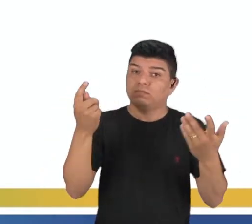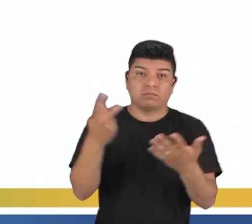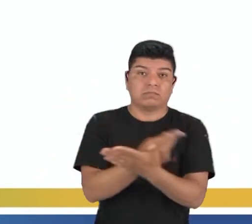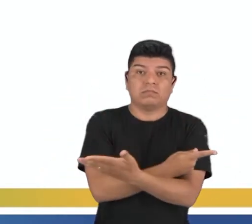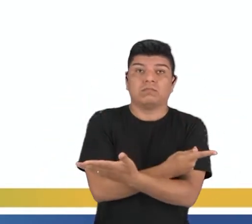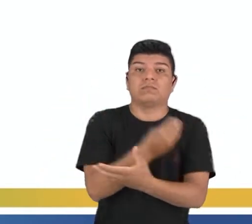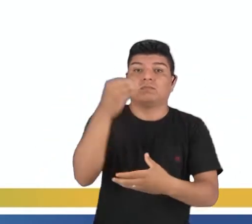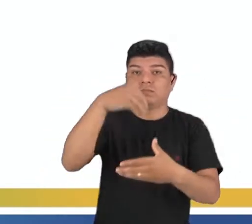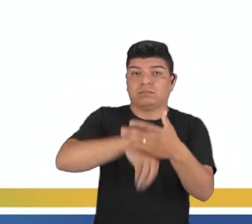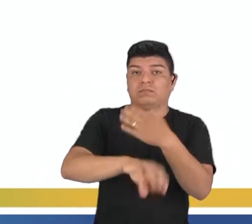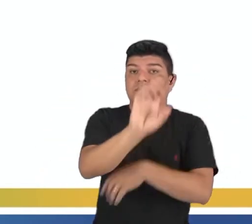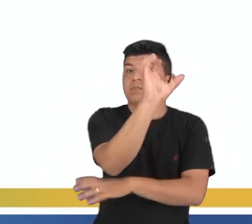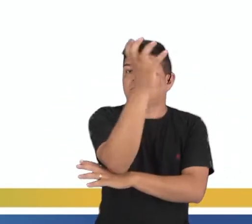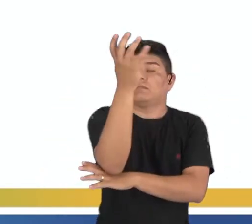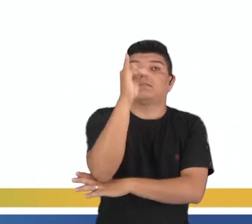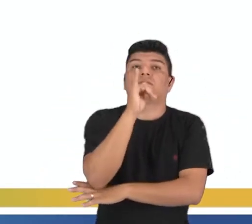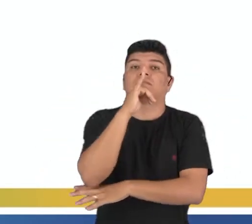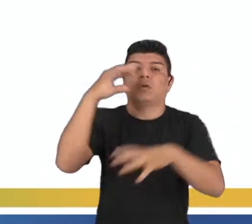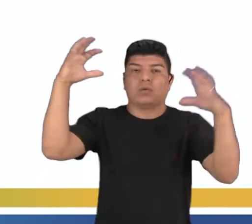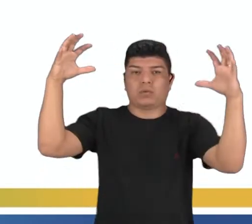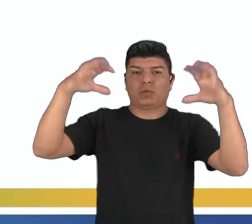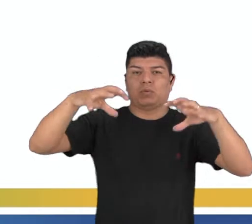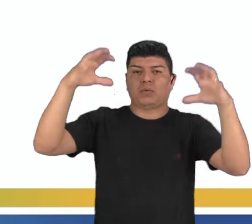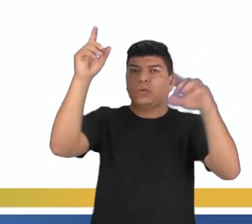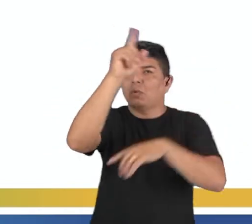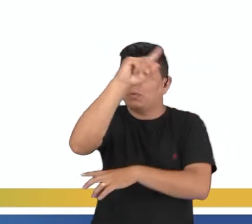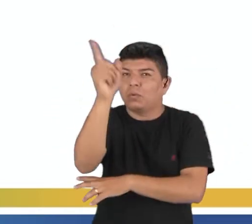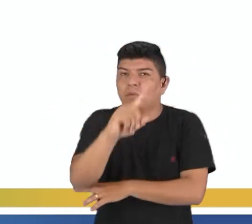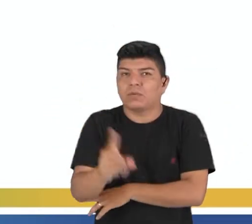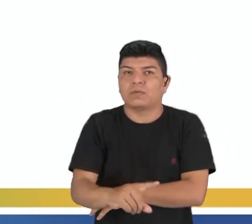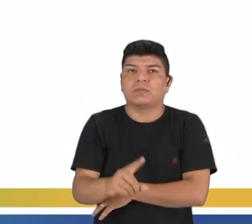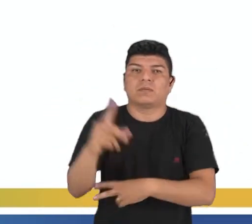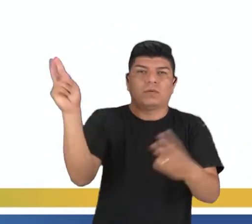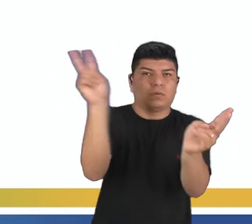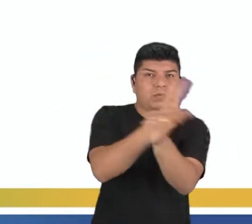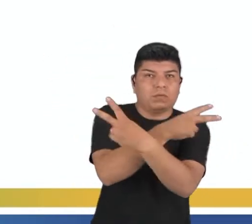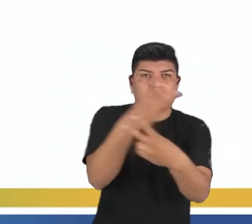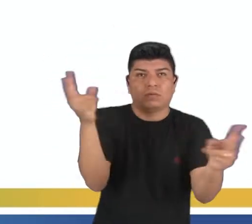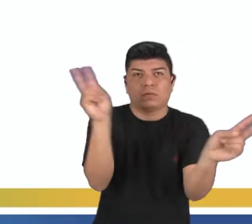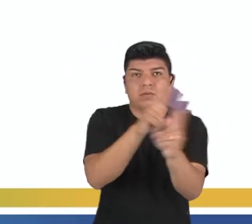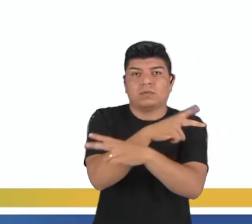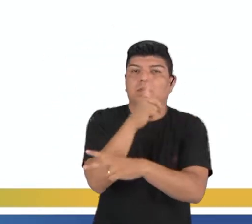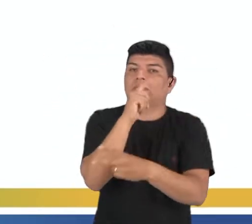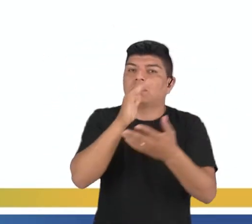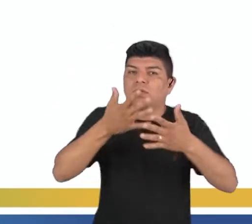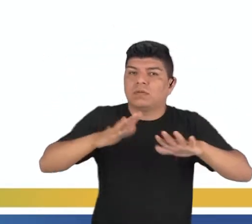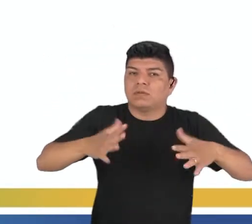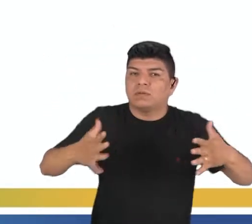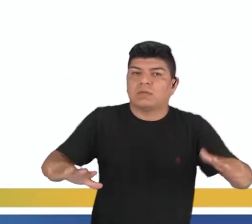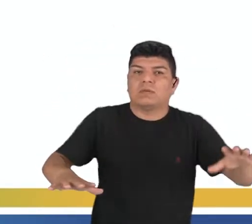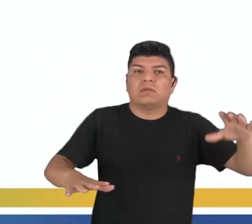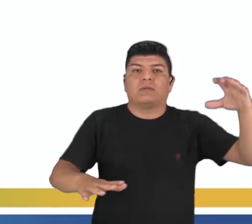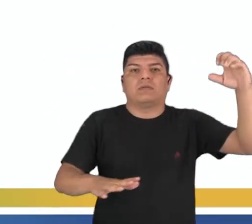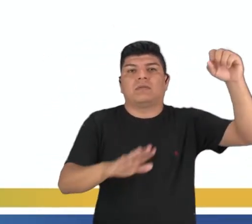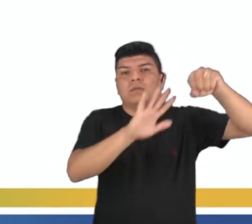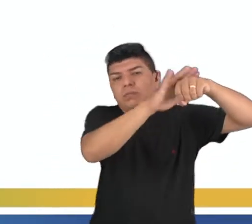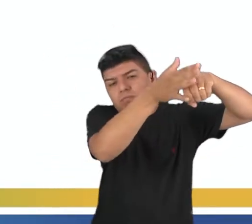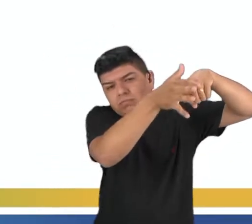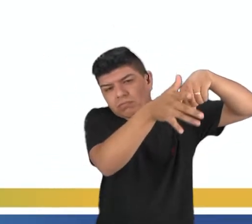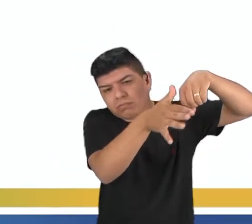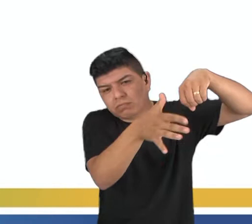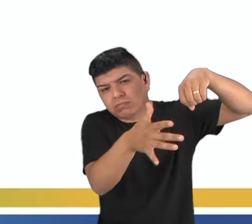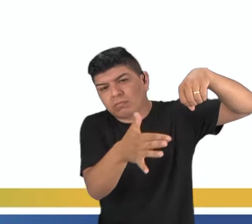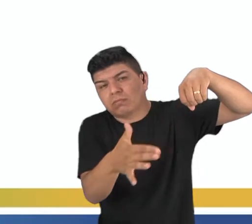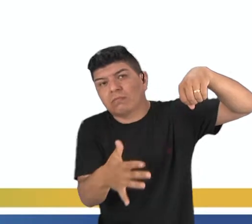natureza. Por exemplo, chuva, trovão, vento, mar, cachoeira, o canto